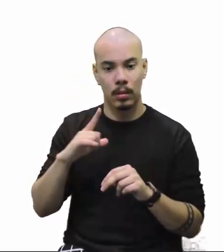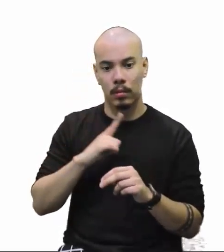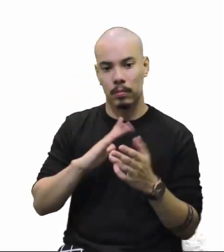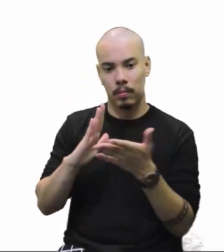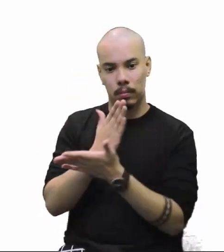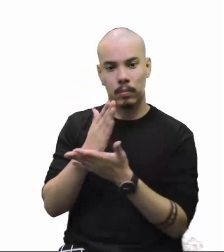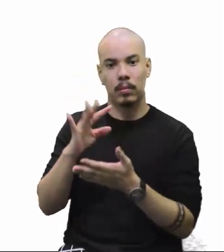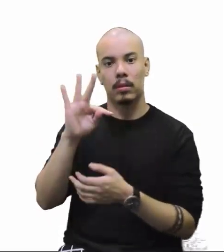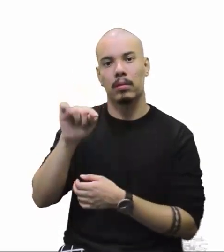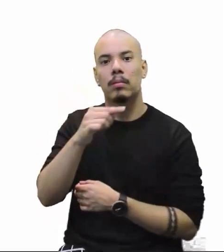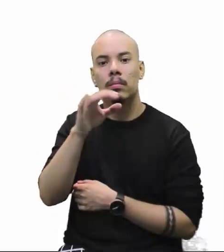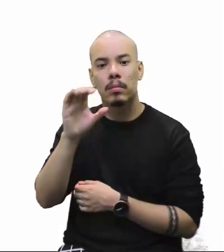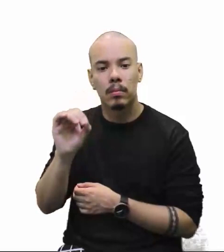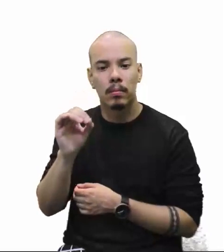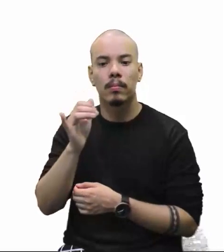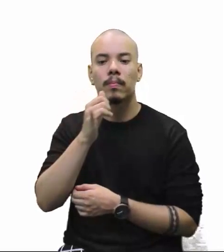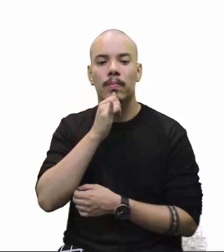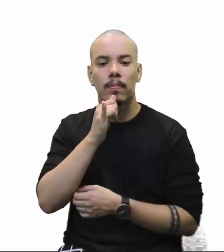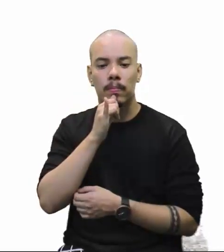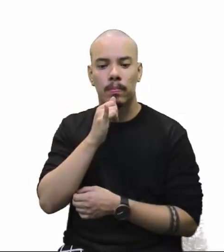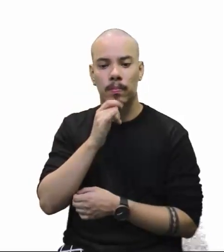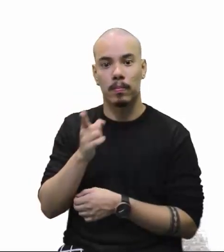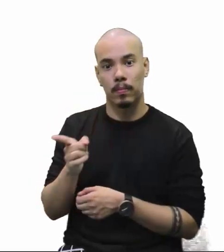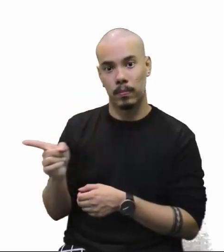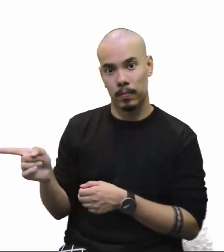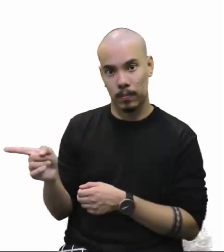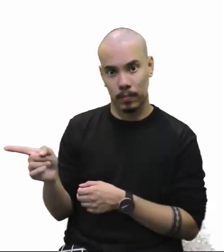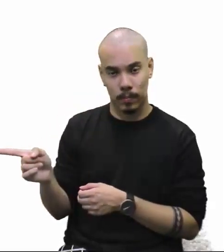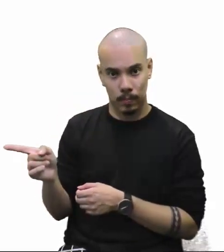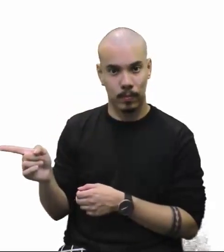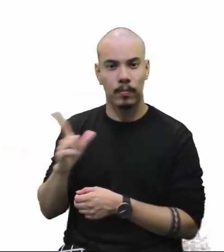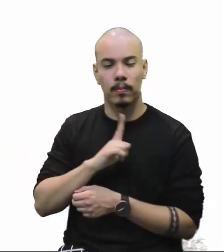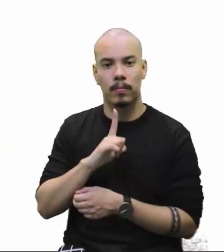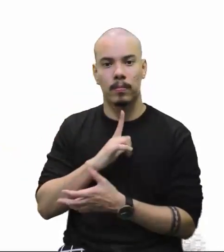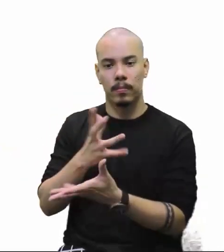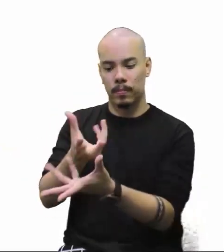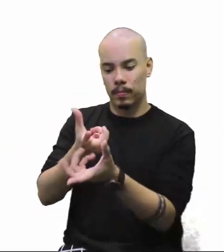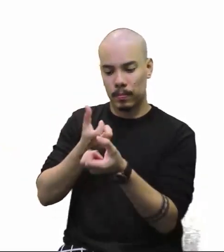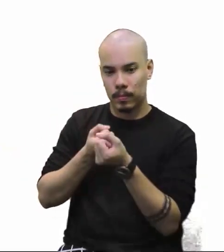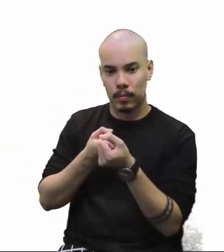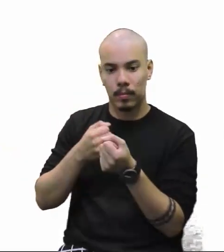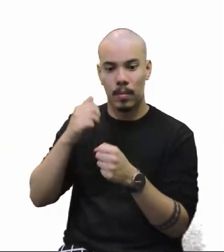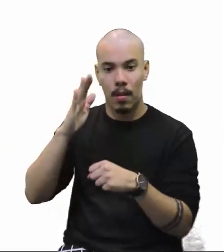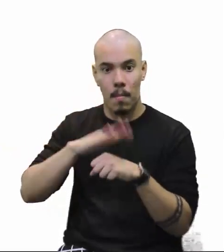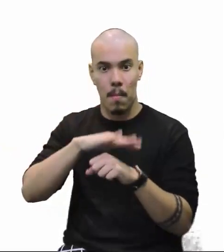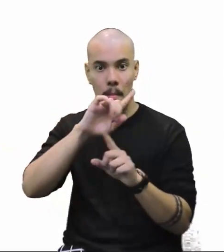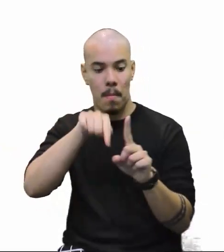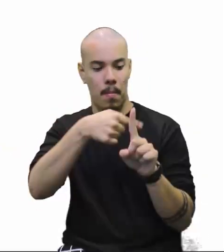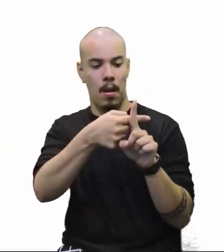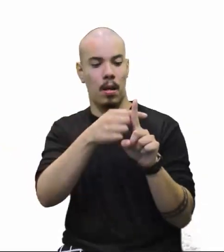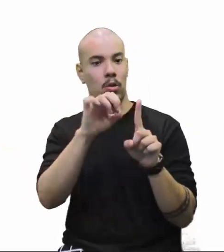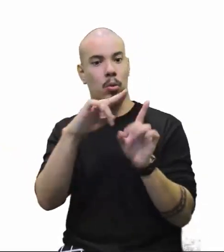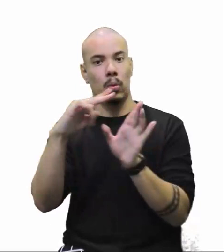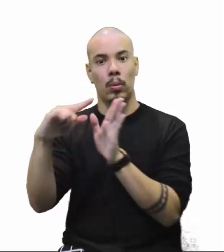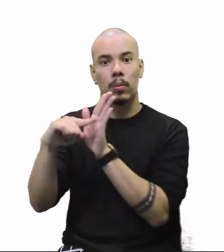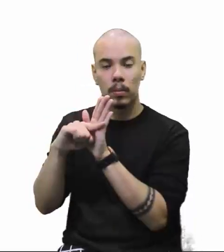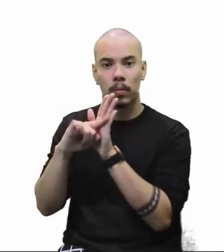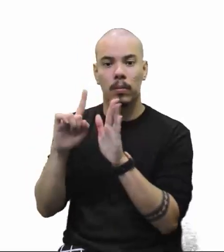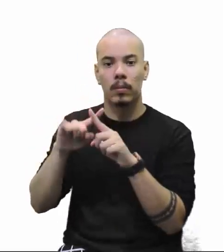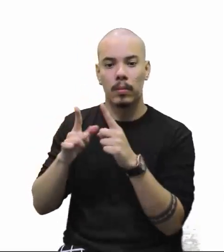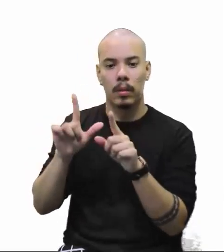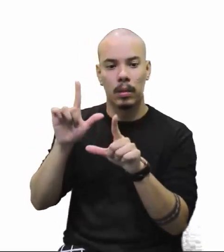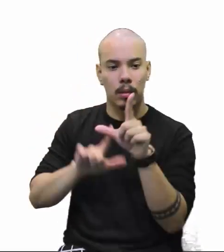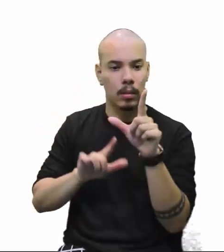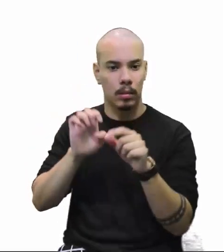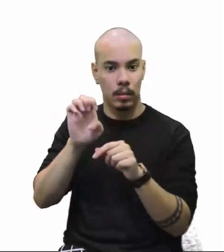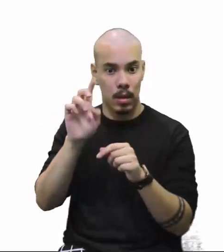no caso, o E, né? É, no caso, aí nós temos um receptor, que é mais para menos. Mas no outro lá, na letra E, é